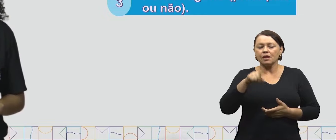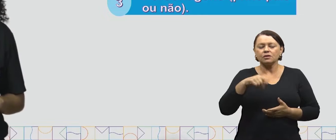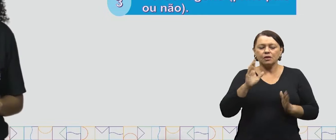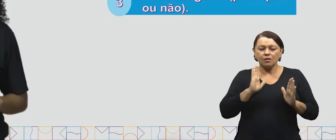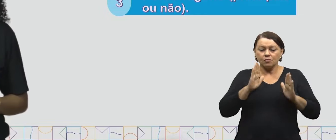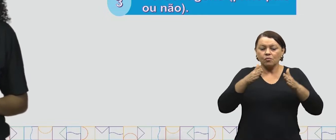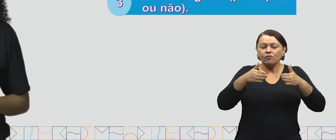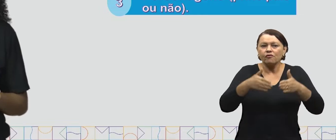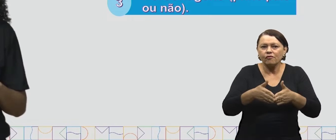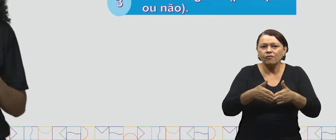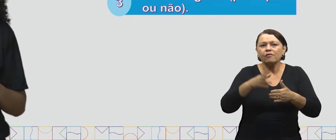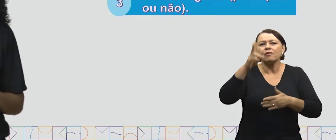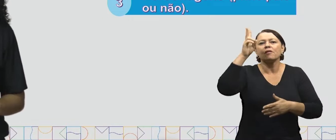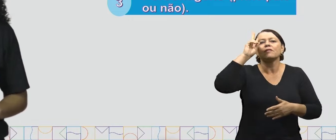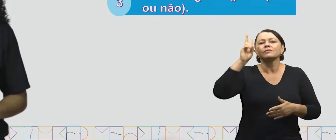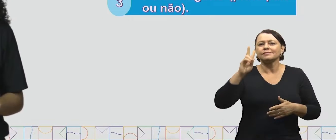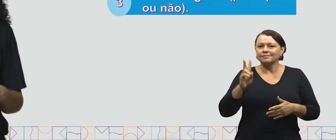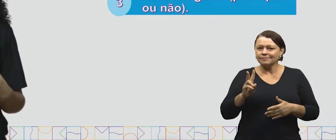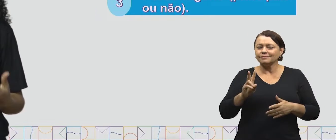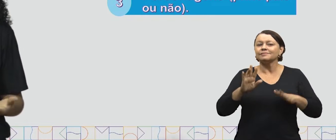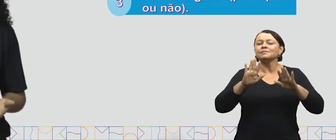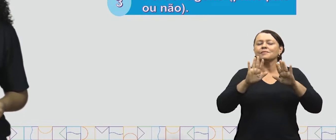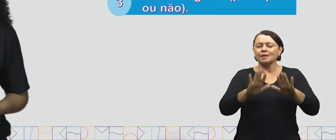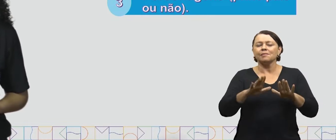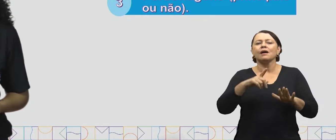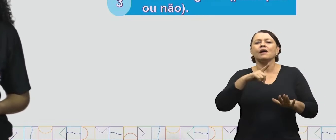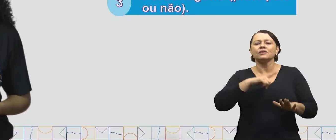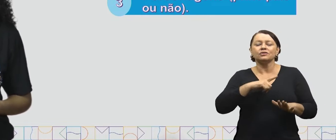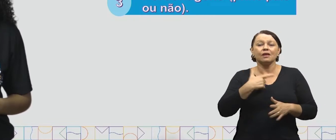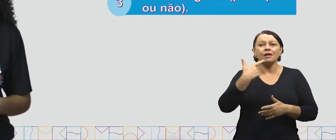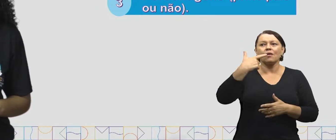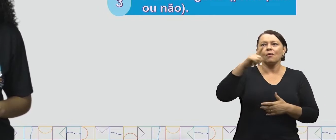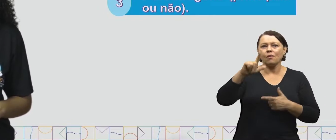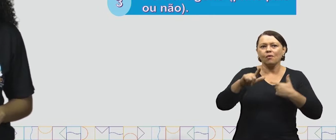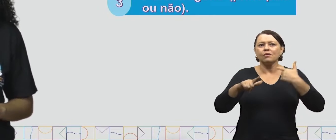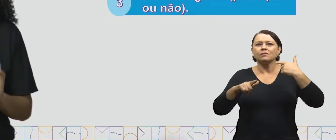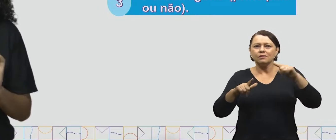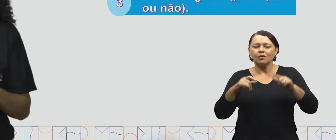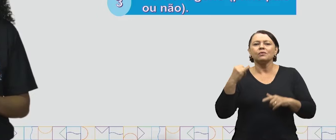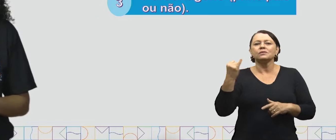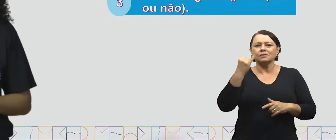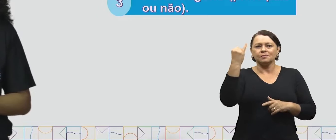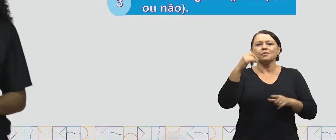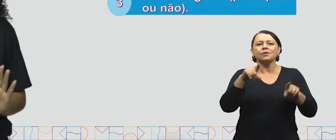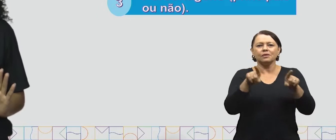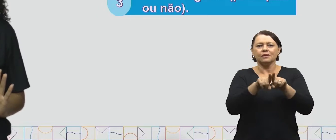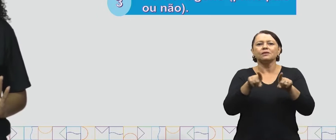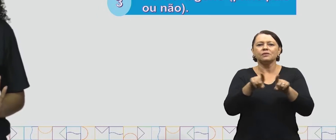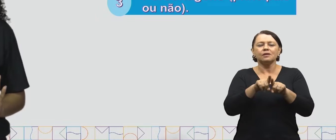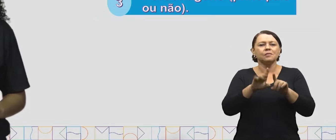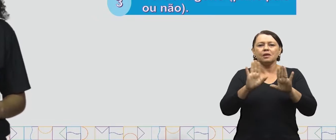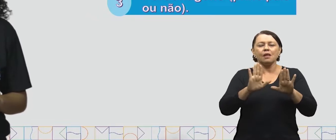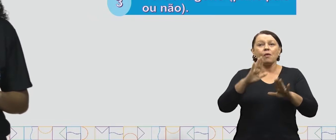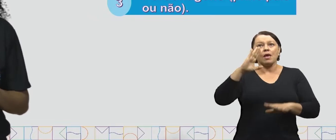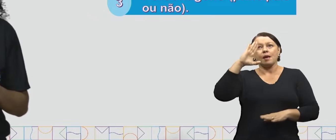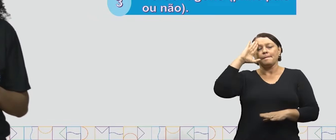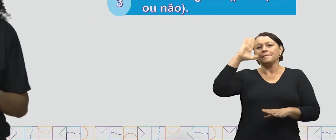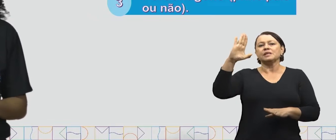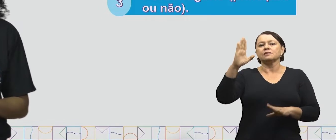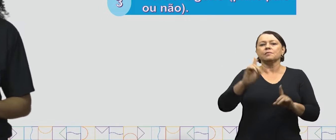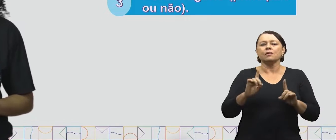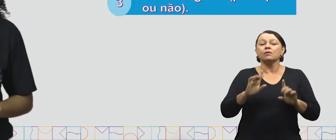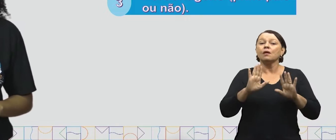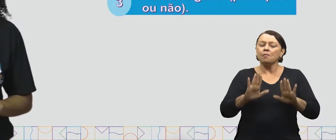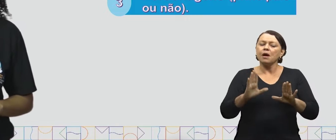das atenções da história. Porém, existirão outras personagens que, apesar de não serem as principais,